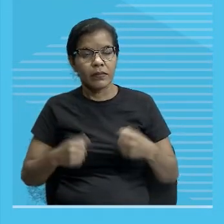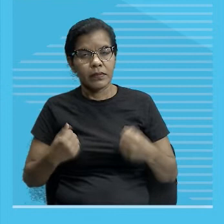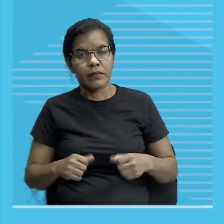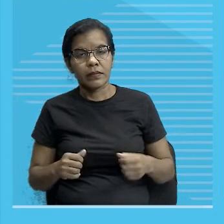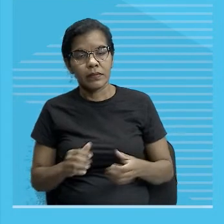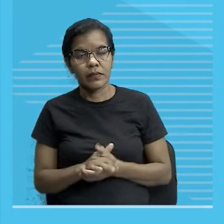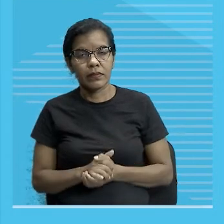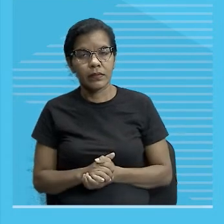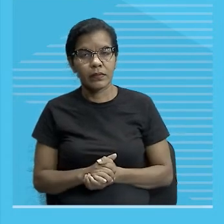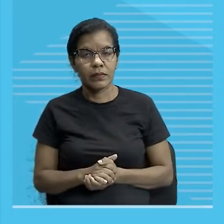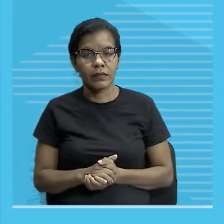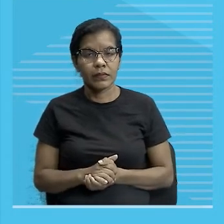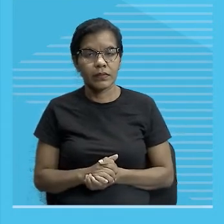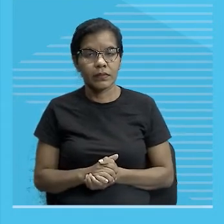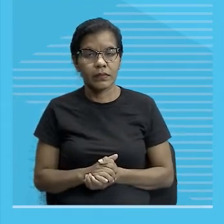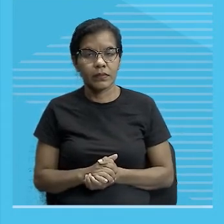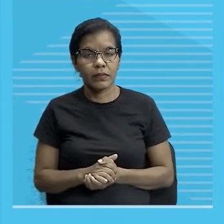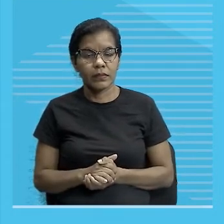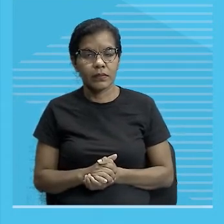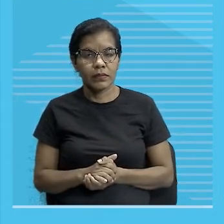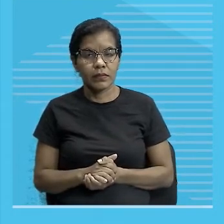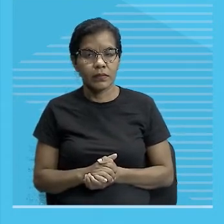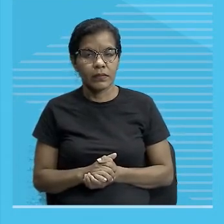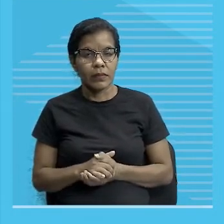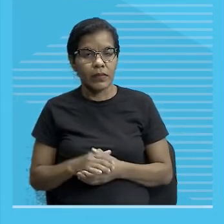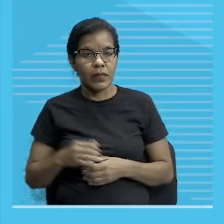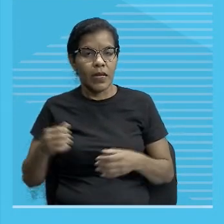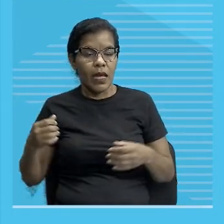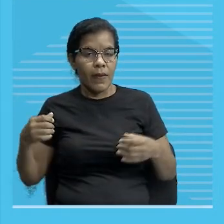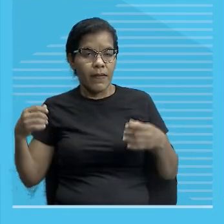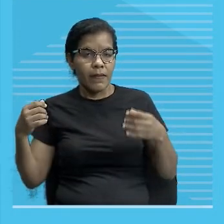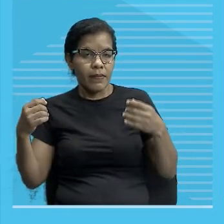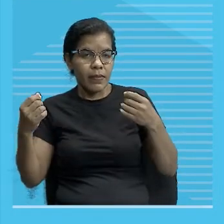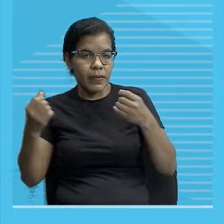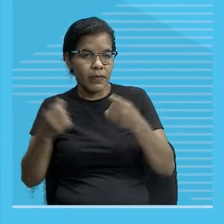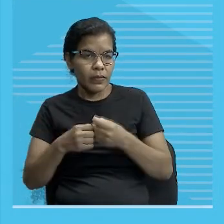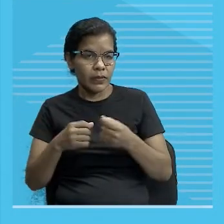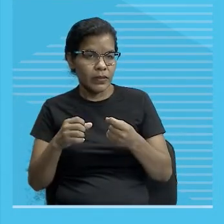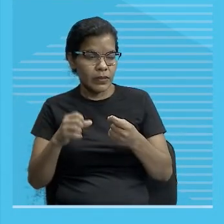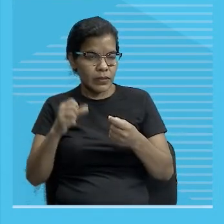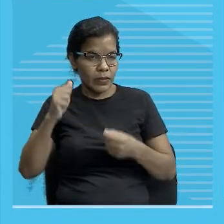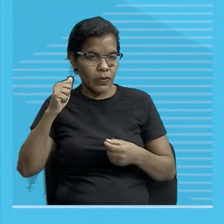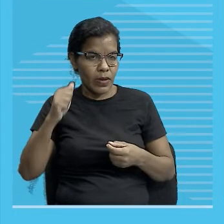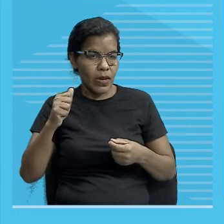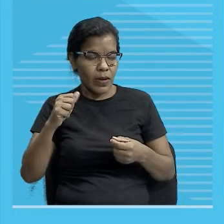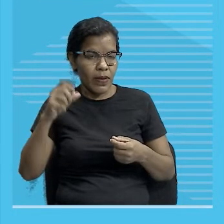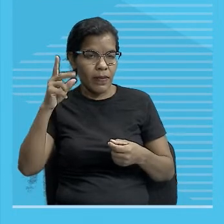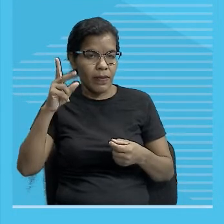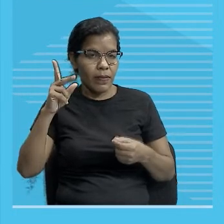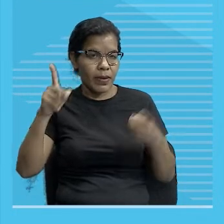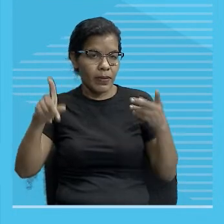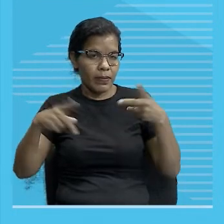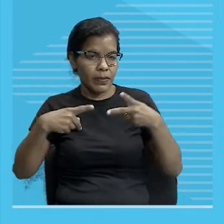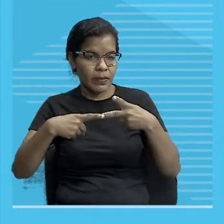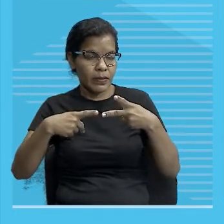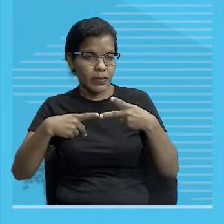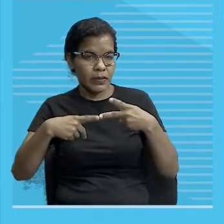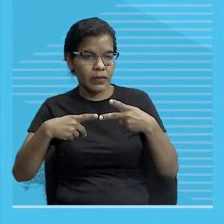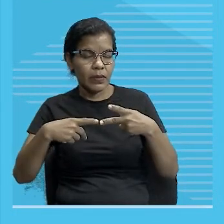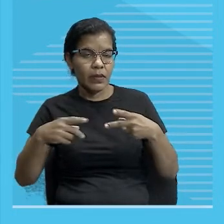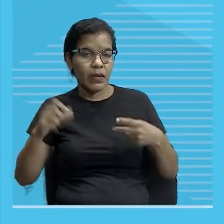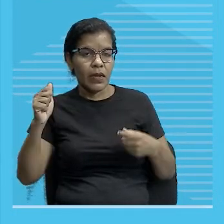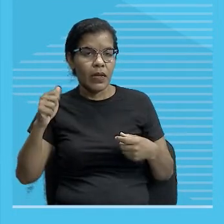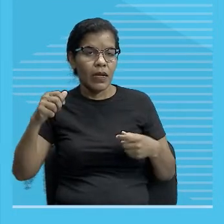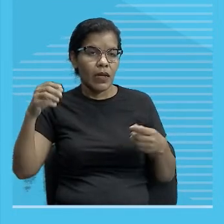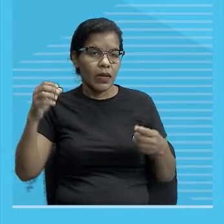vez, contrair a preposição A com o artigo O. E é verdade. Aliás, pude contrair a preposição A com o artigo A.